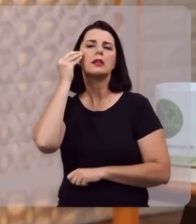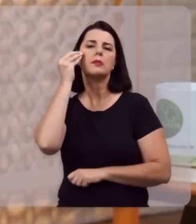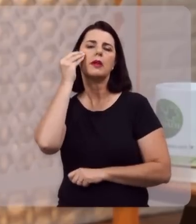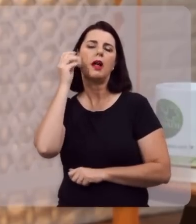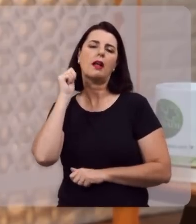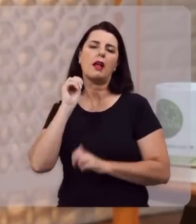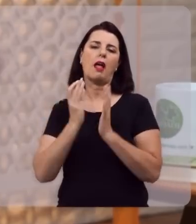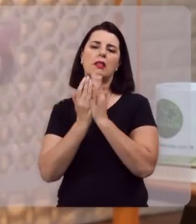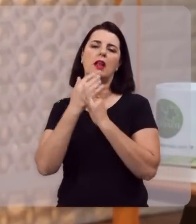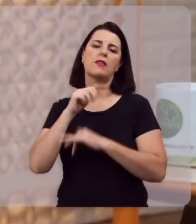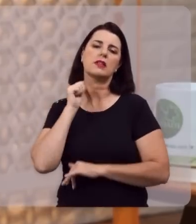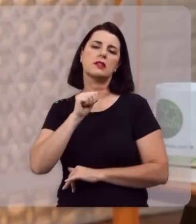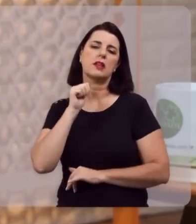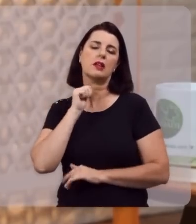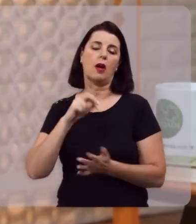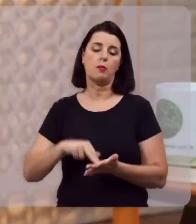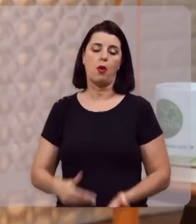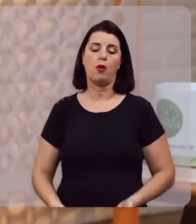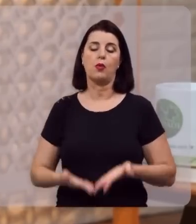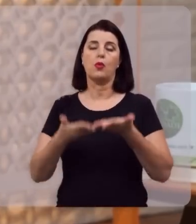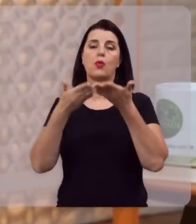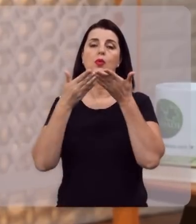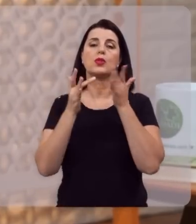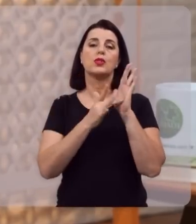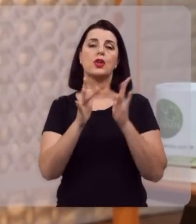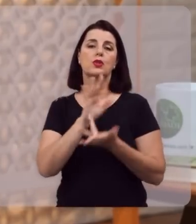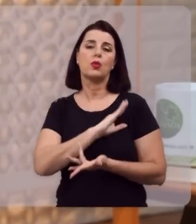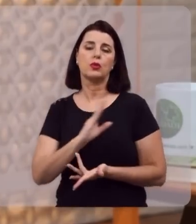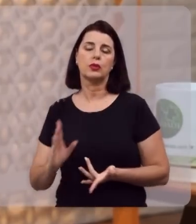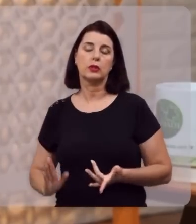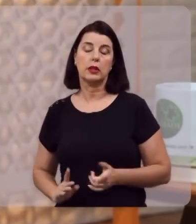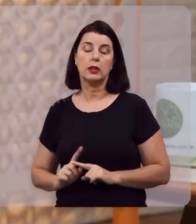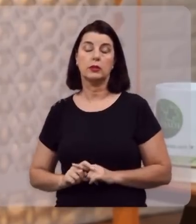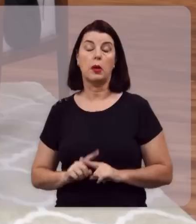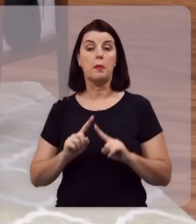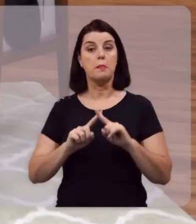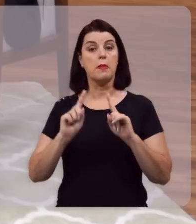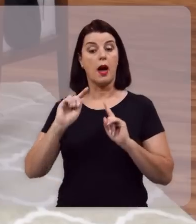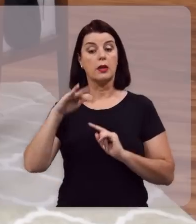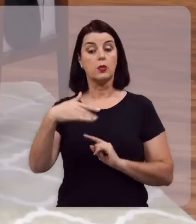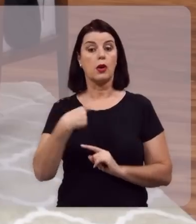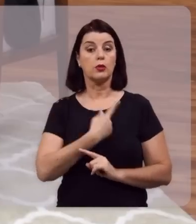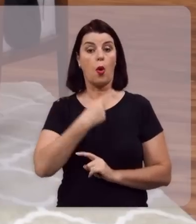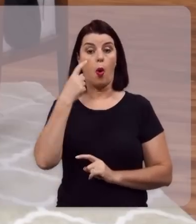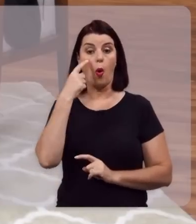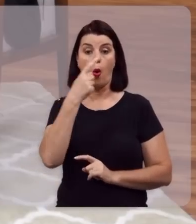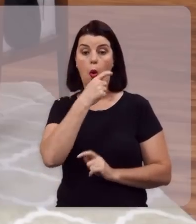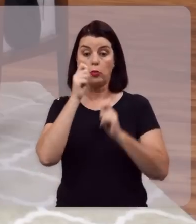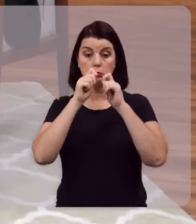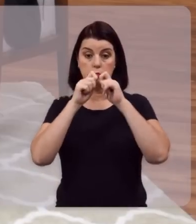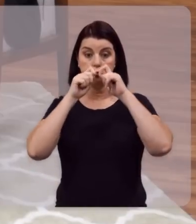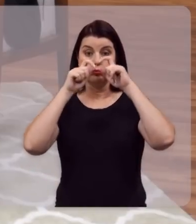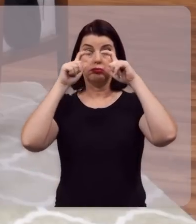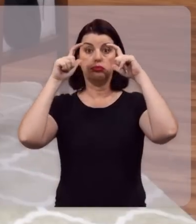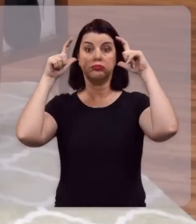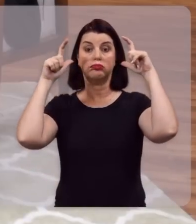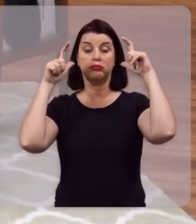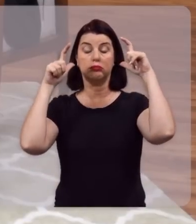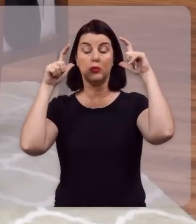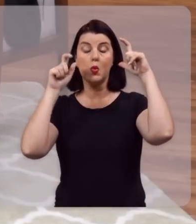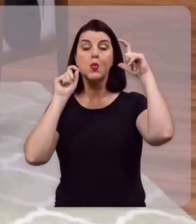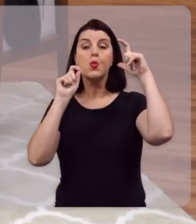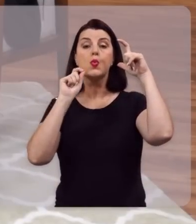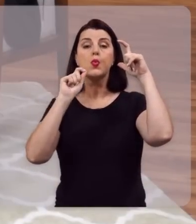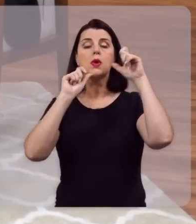pelo sacrifício, pela morte e pela ressurreição de Cristo Jesus. Mas quando, então, os nossos olhos agora são abertos, o